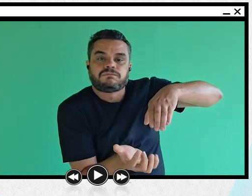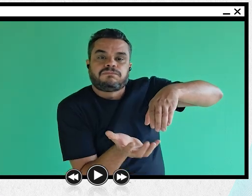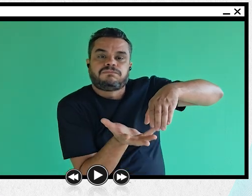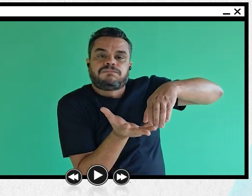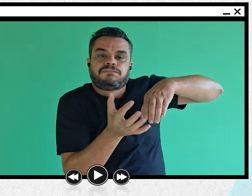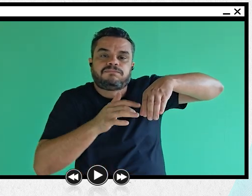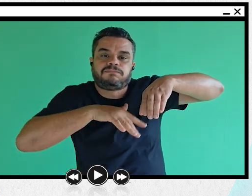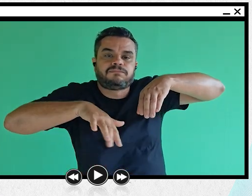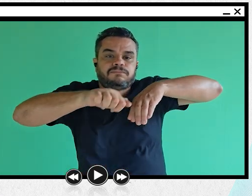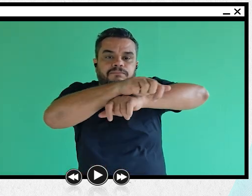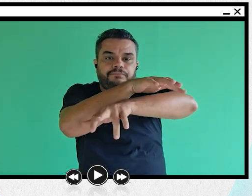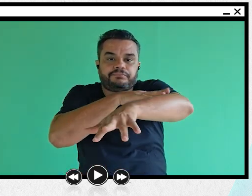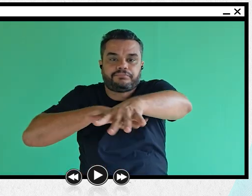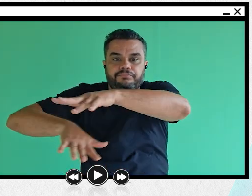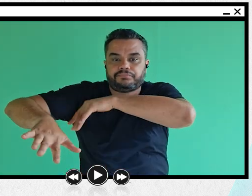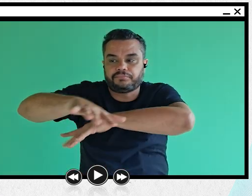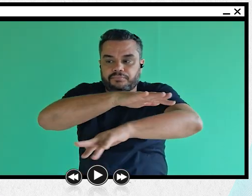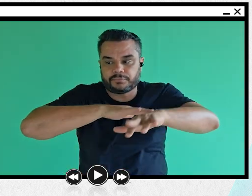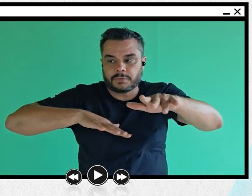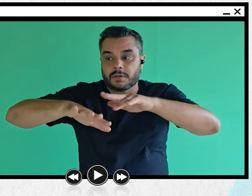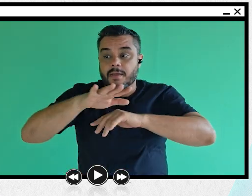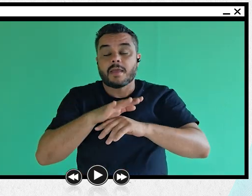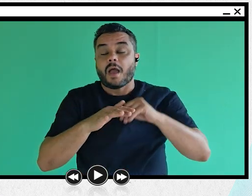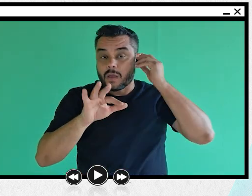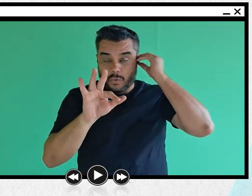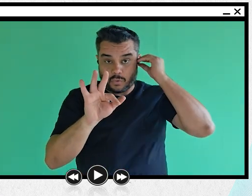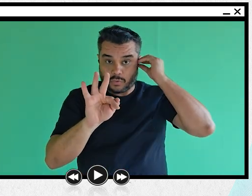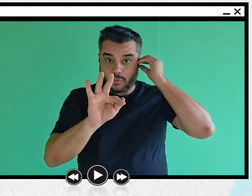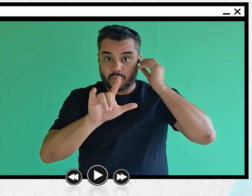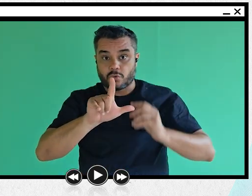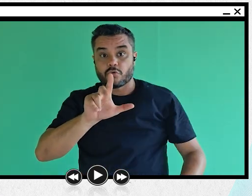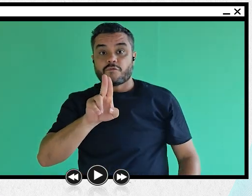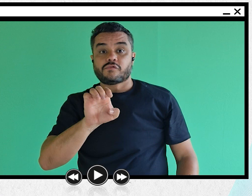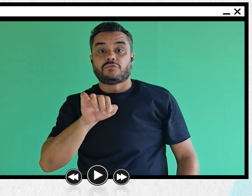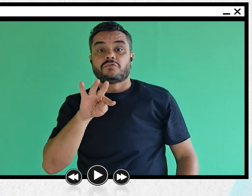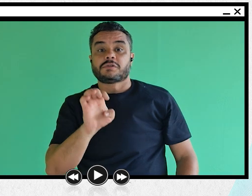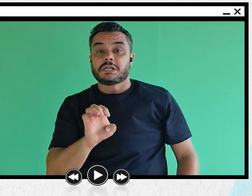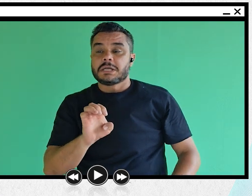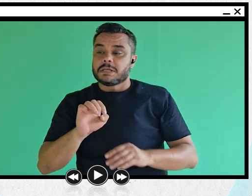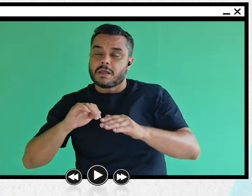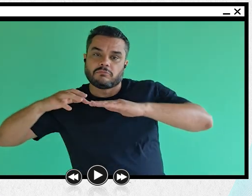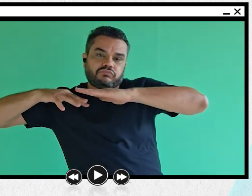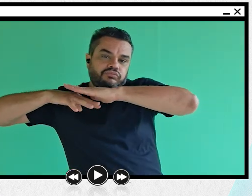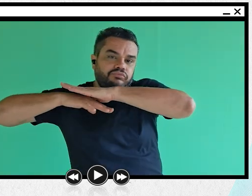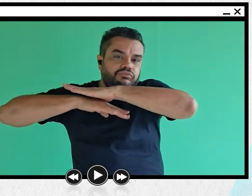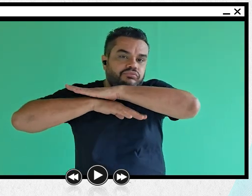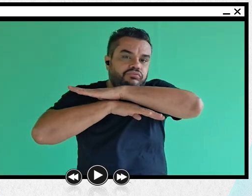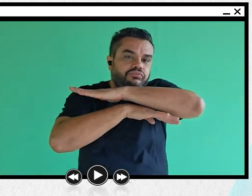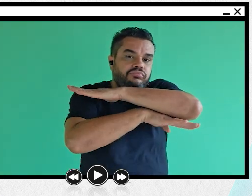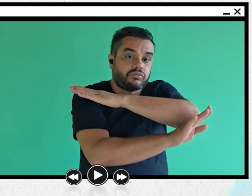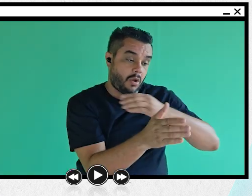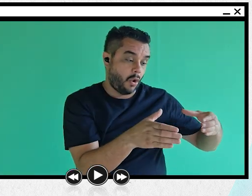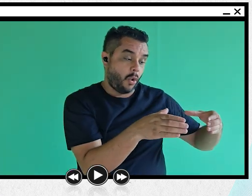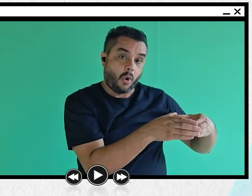brita, e aí o efluente ele passa e sai pelo monge. Pois bem, o nível, a